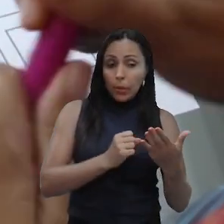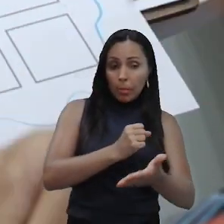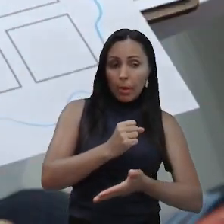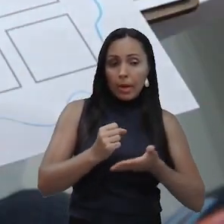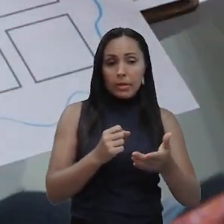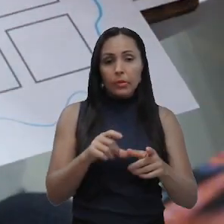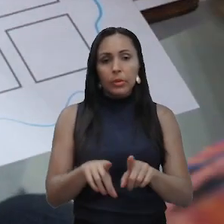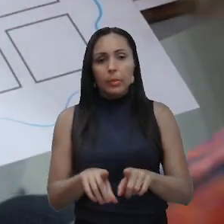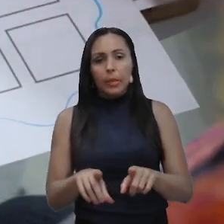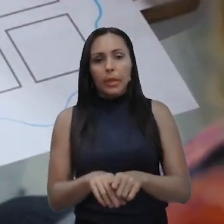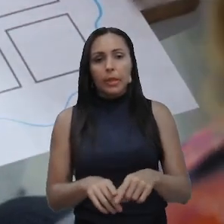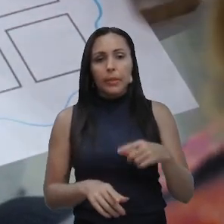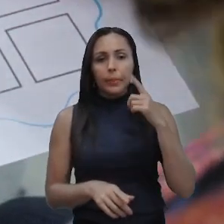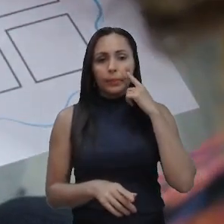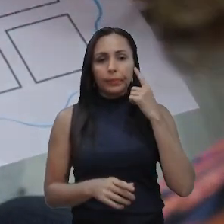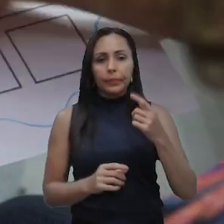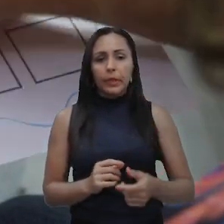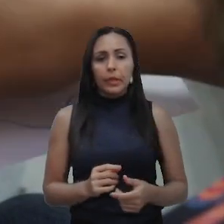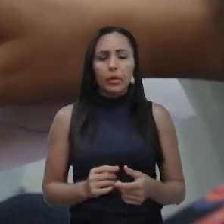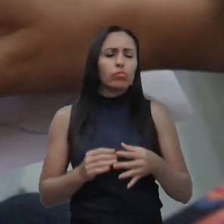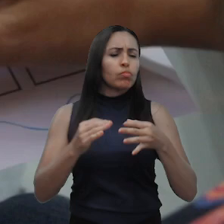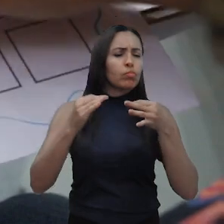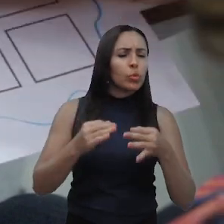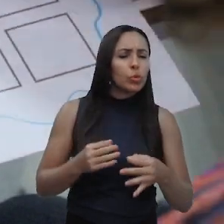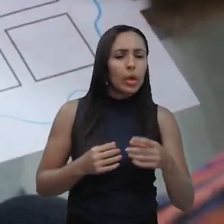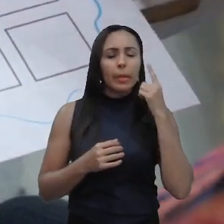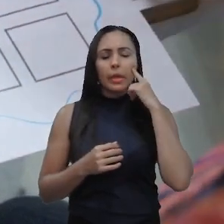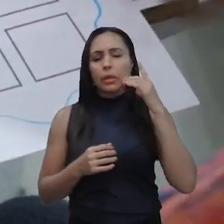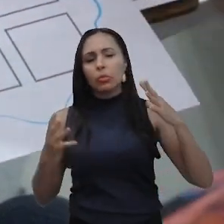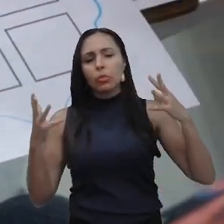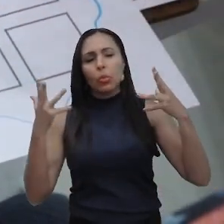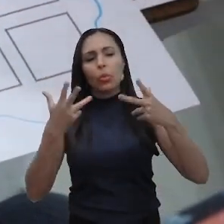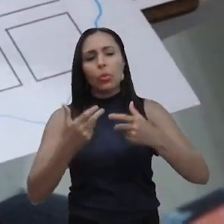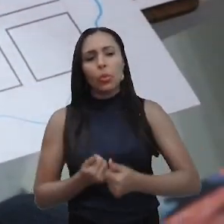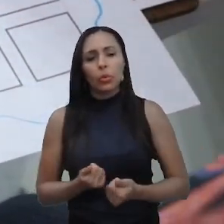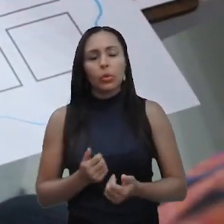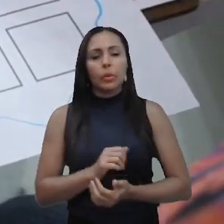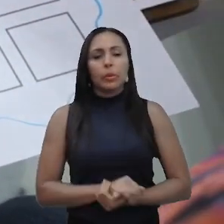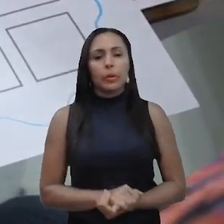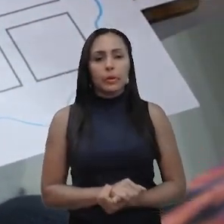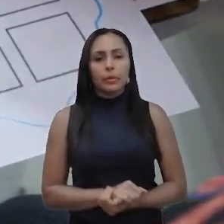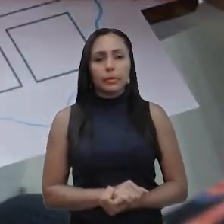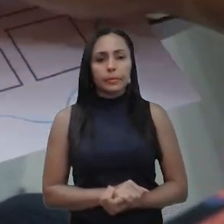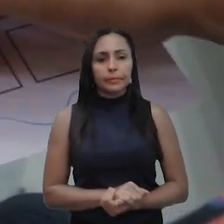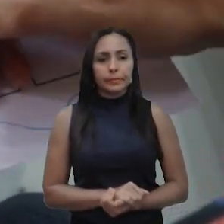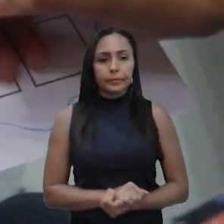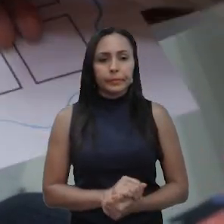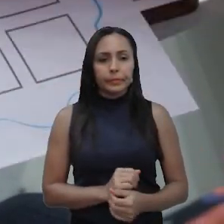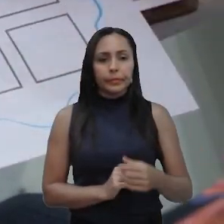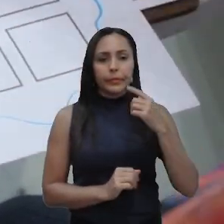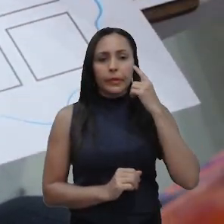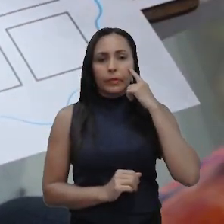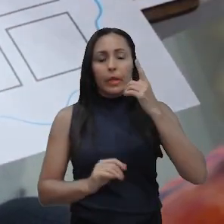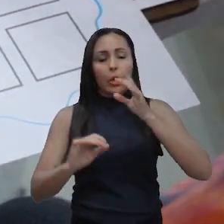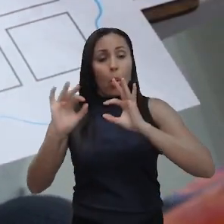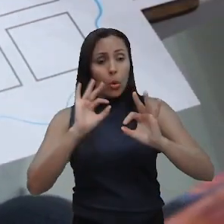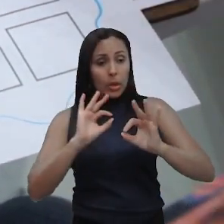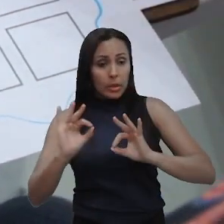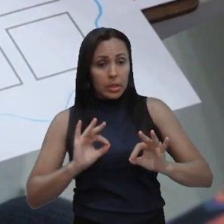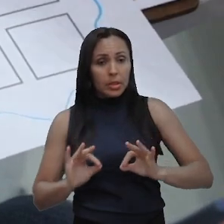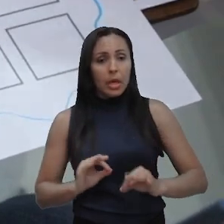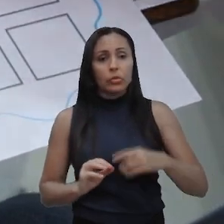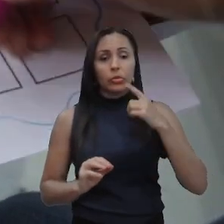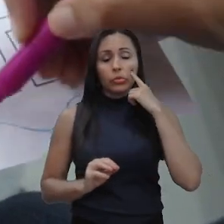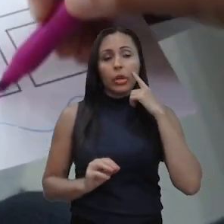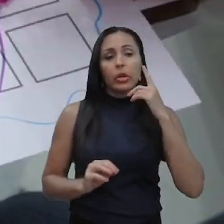a coluna, que é justamente todos os módulos verticais organizados